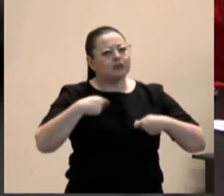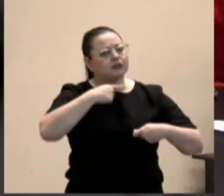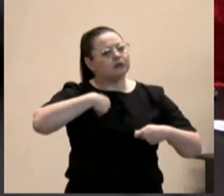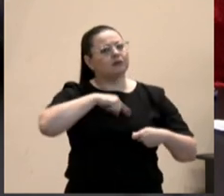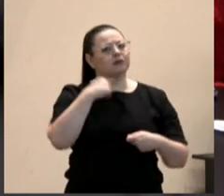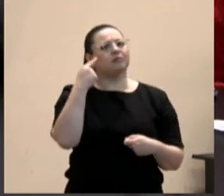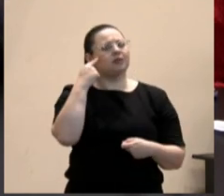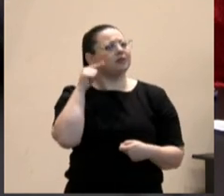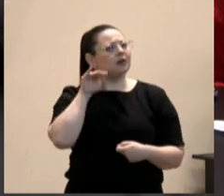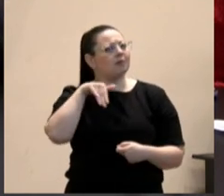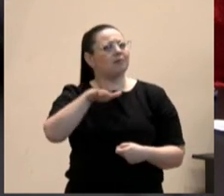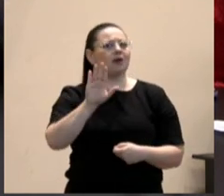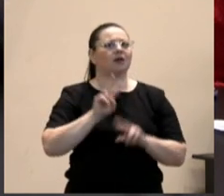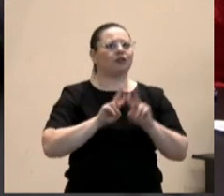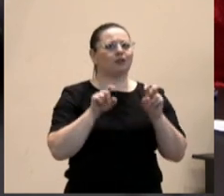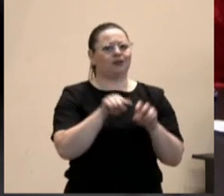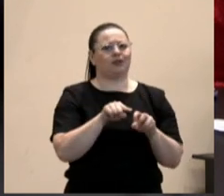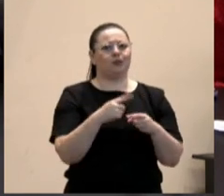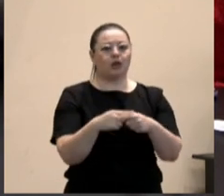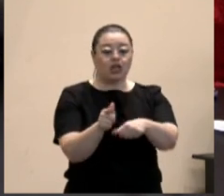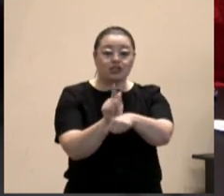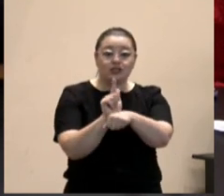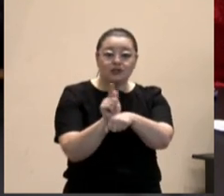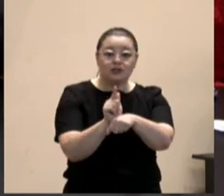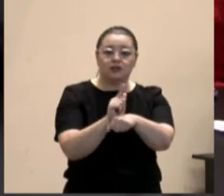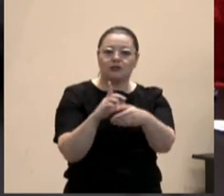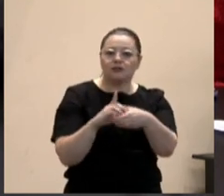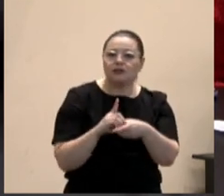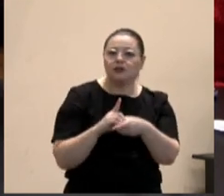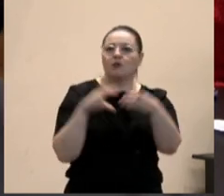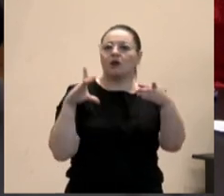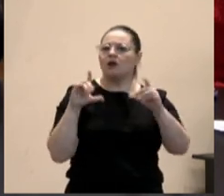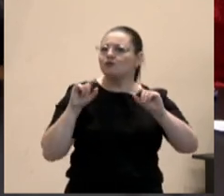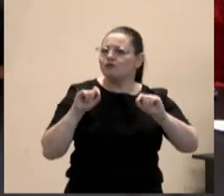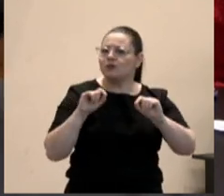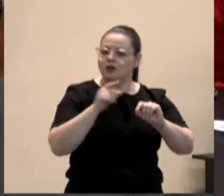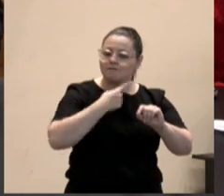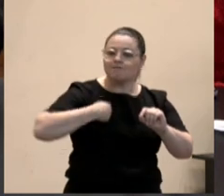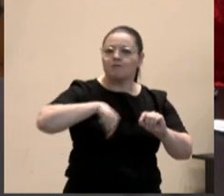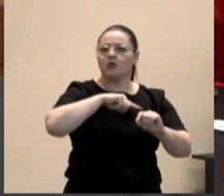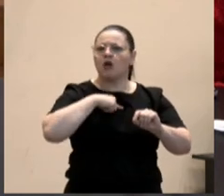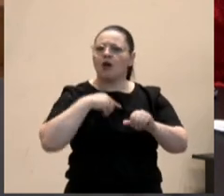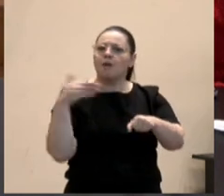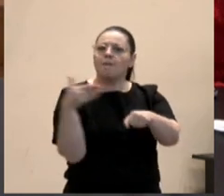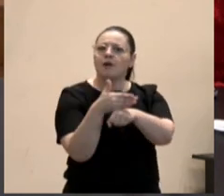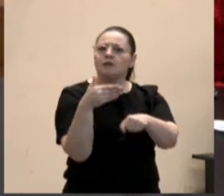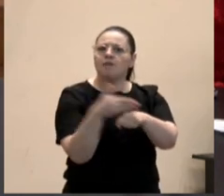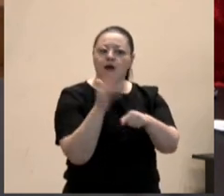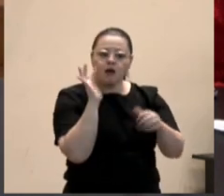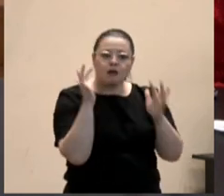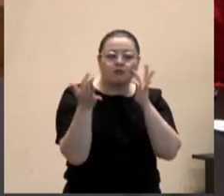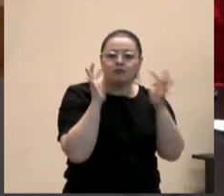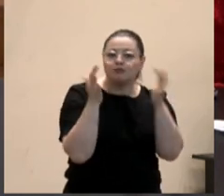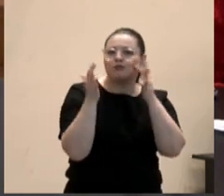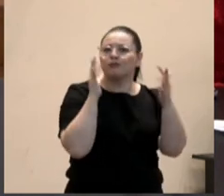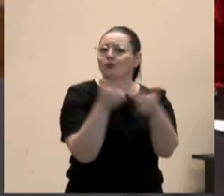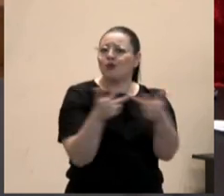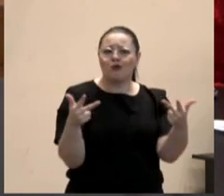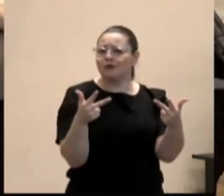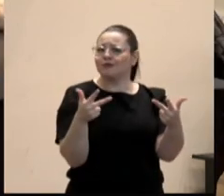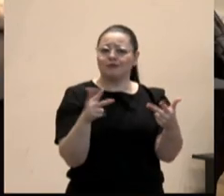isso. Que gestão democrática é a nossa participação nas decisões do fazer a